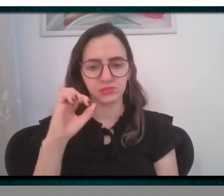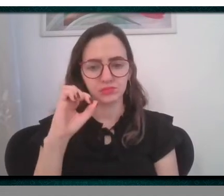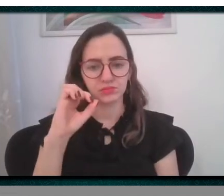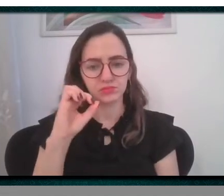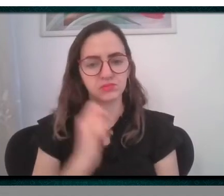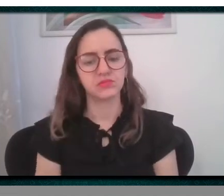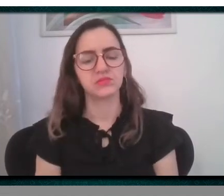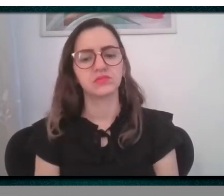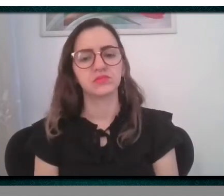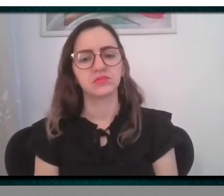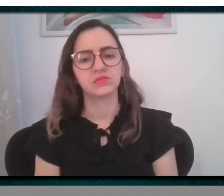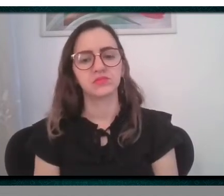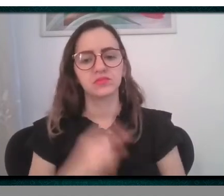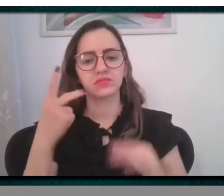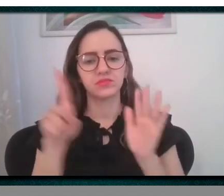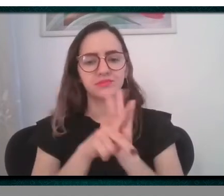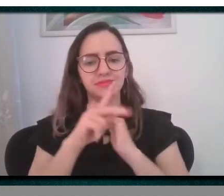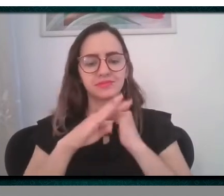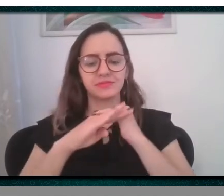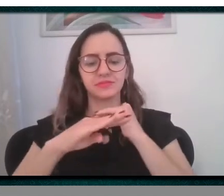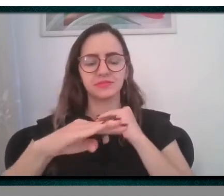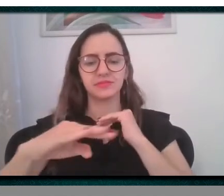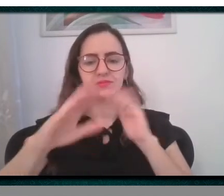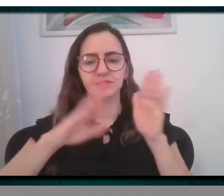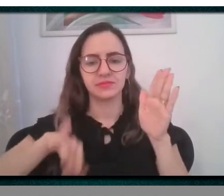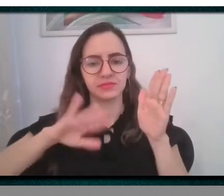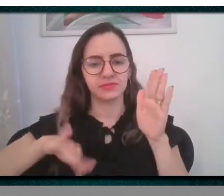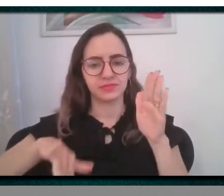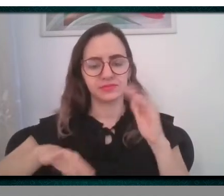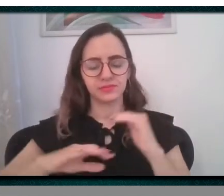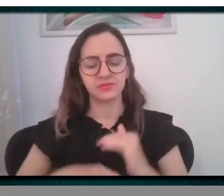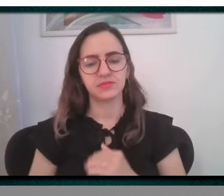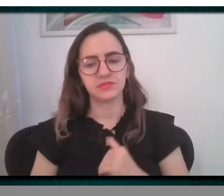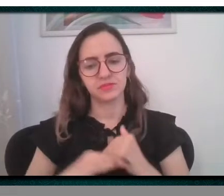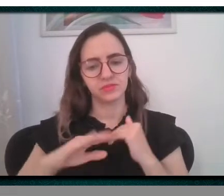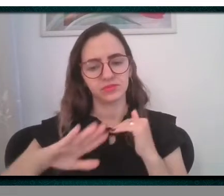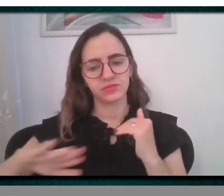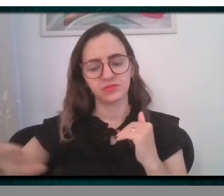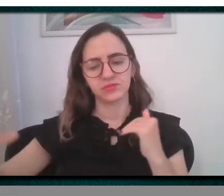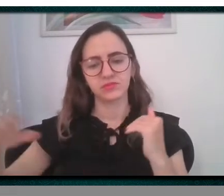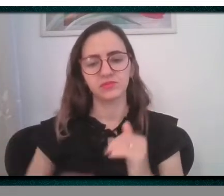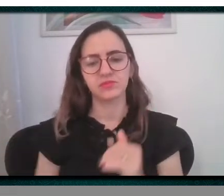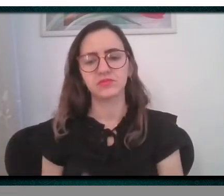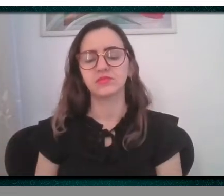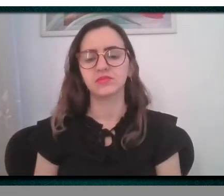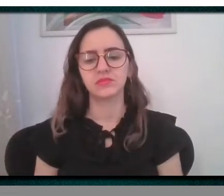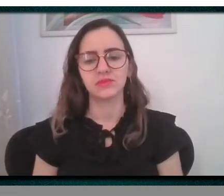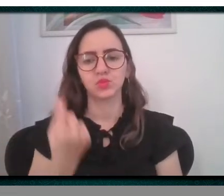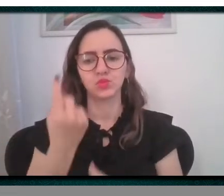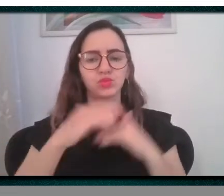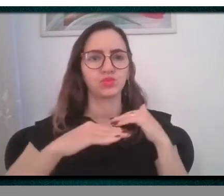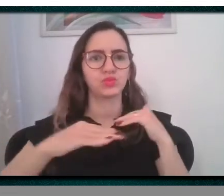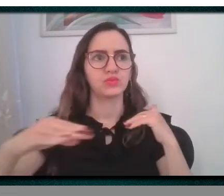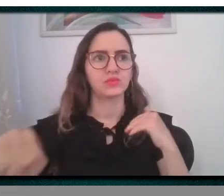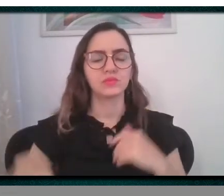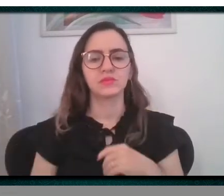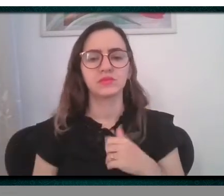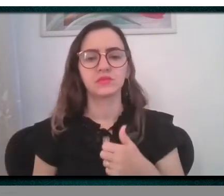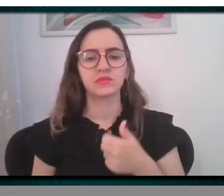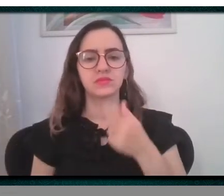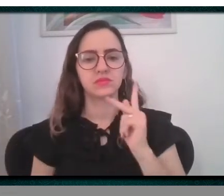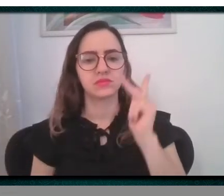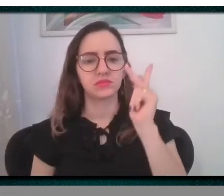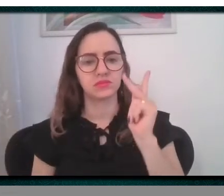no nível do mar. E esse KW, ele sempre vai ser valor de 10 a menos